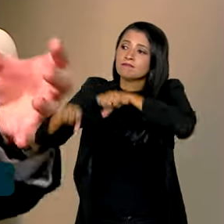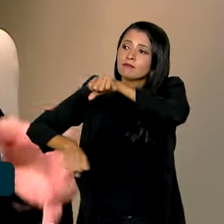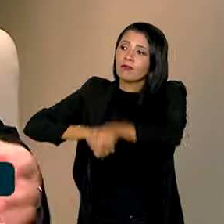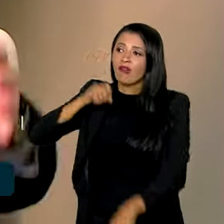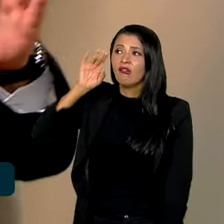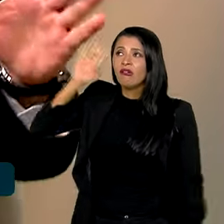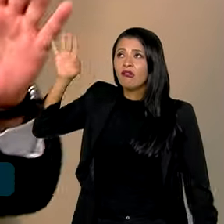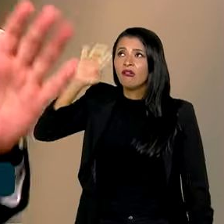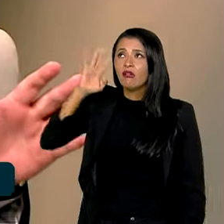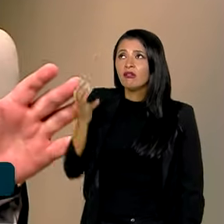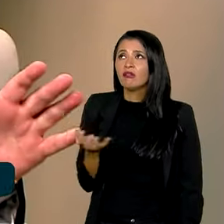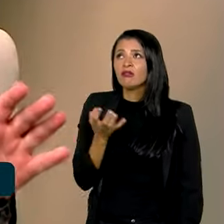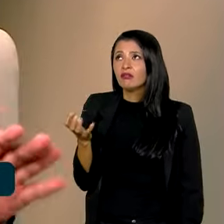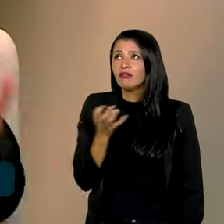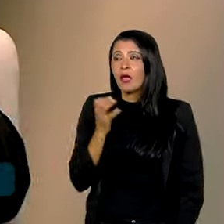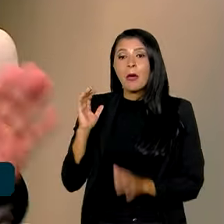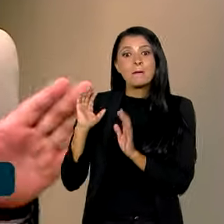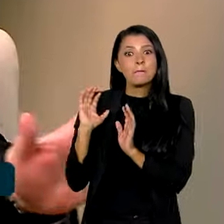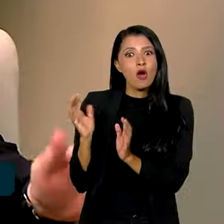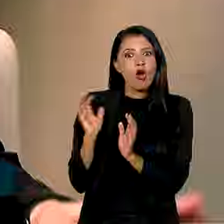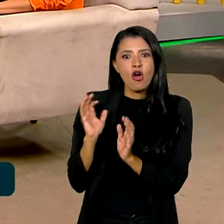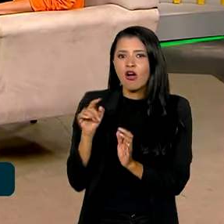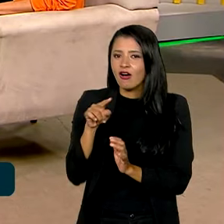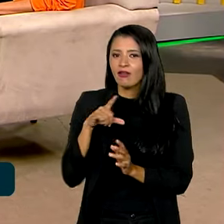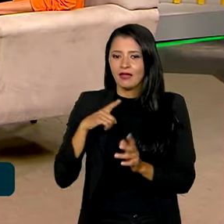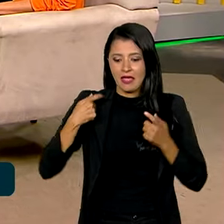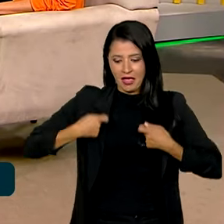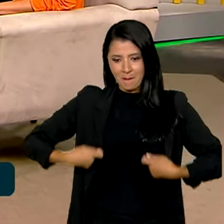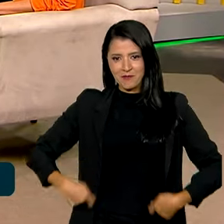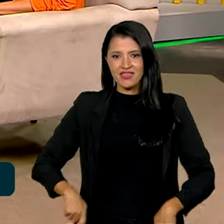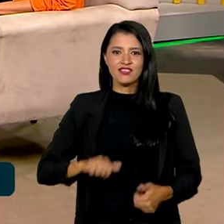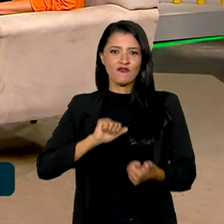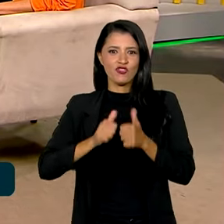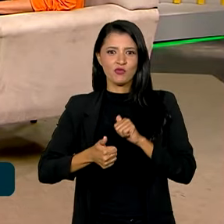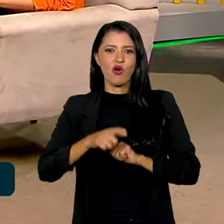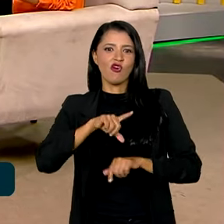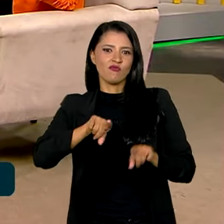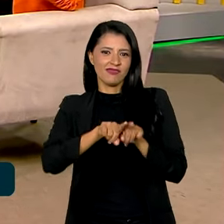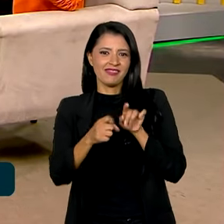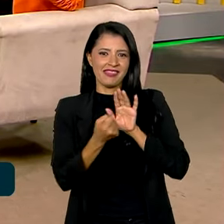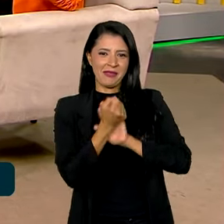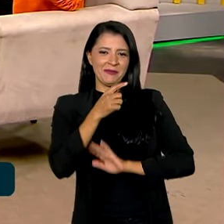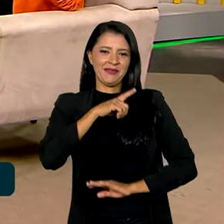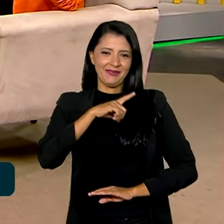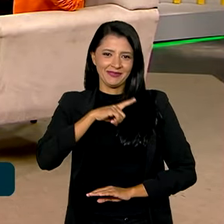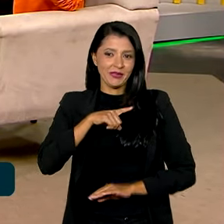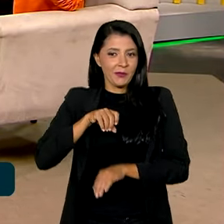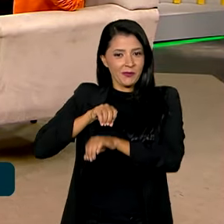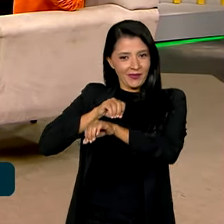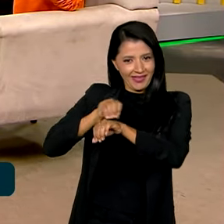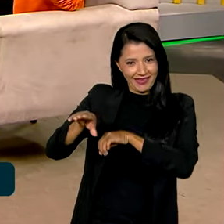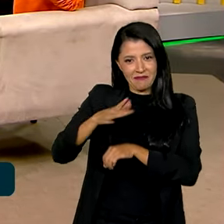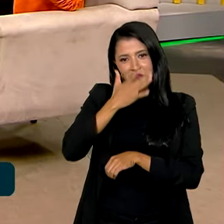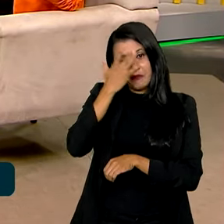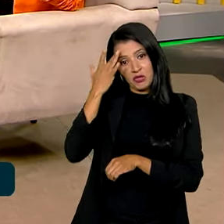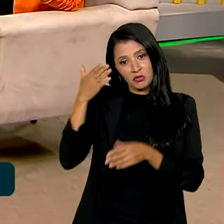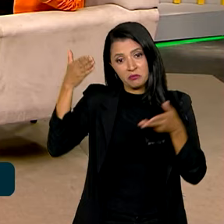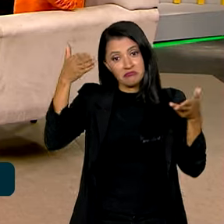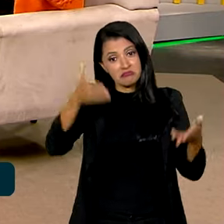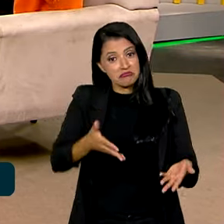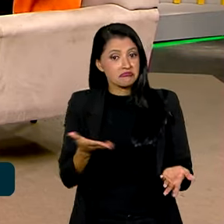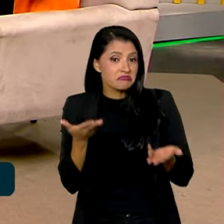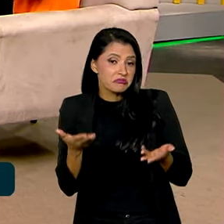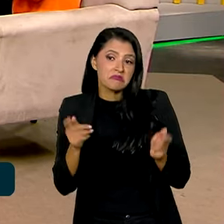ela é sempre bicicleta e bola. E camisa de time de futebol também. Fica de recado, então, né, para quem quer